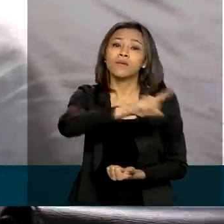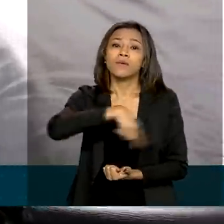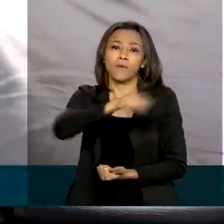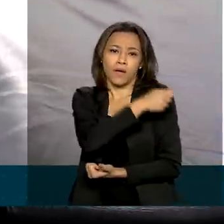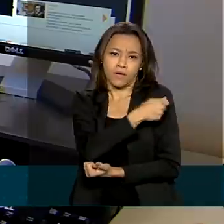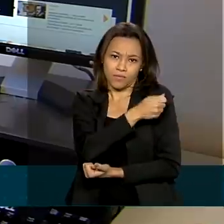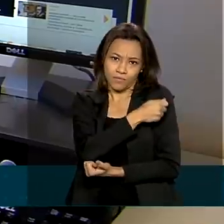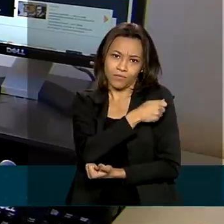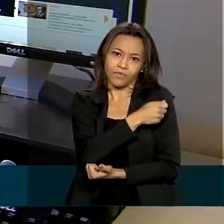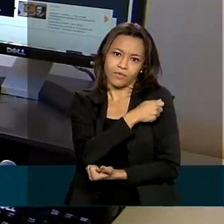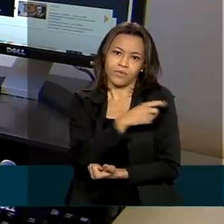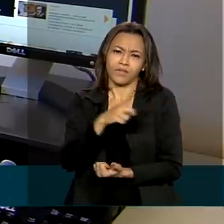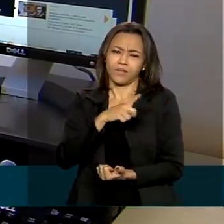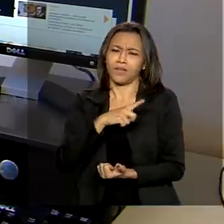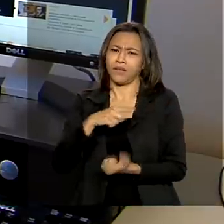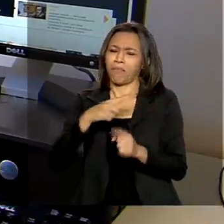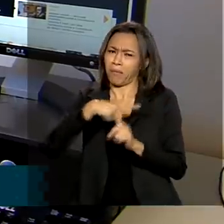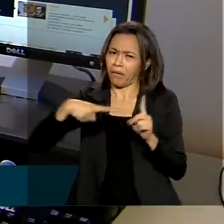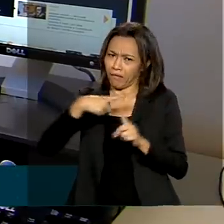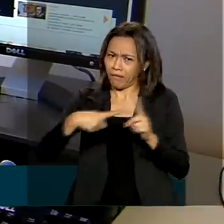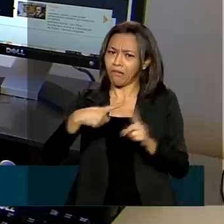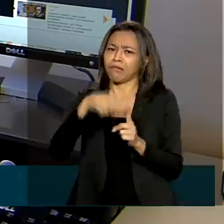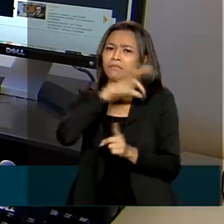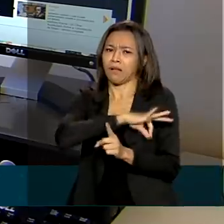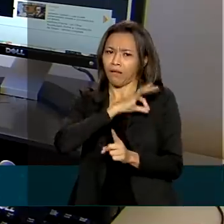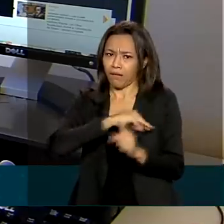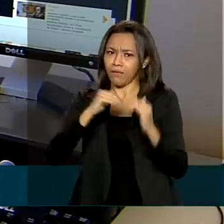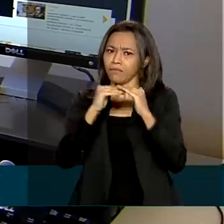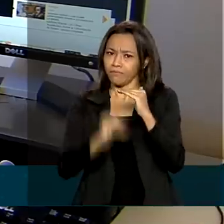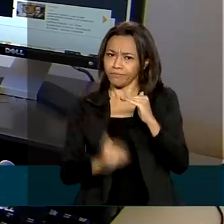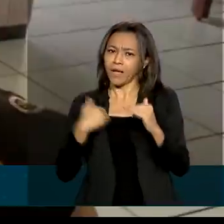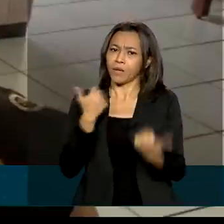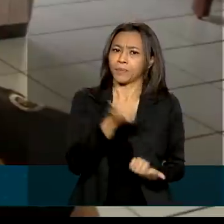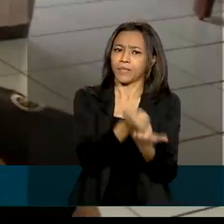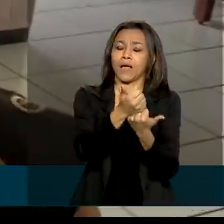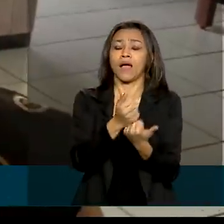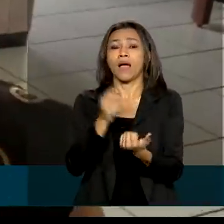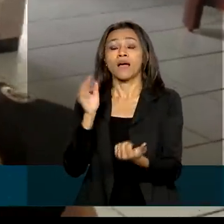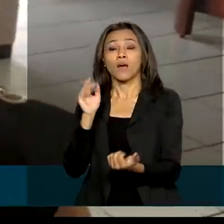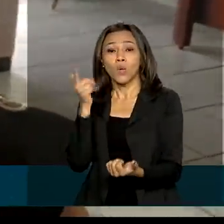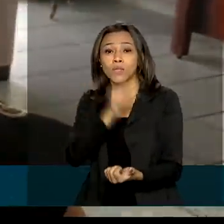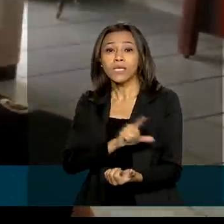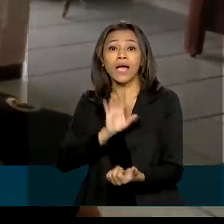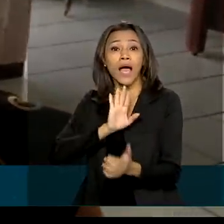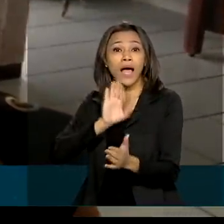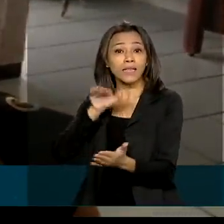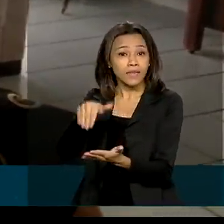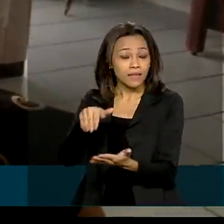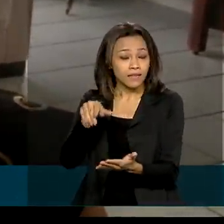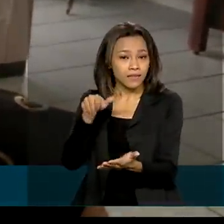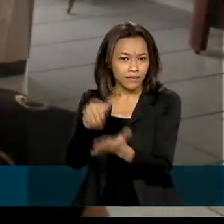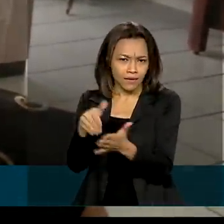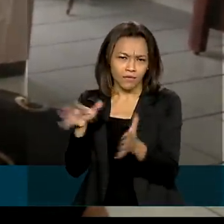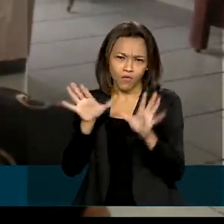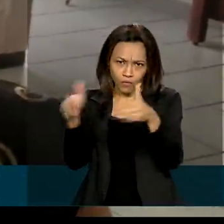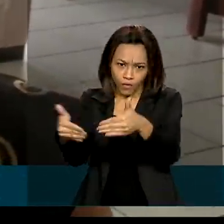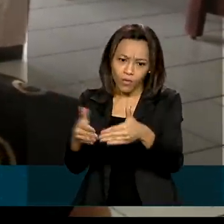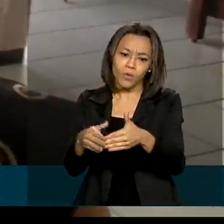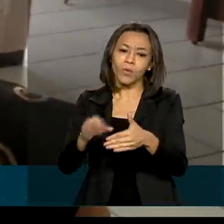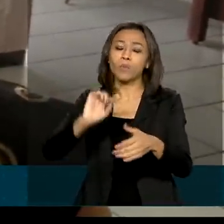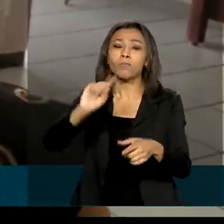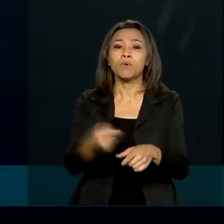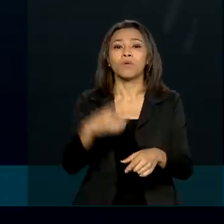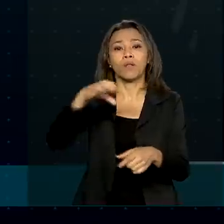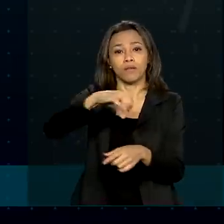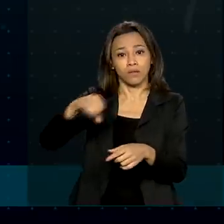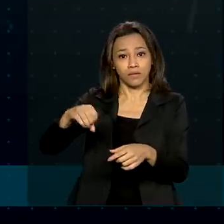salário mínimo. Mas a iniciativa tem a meta de alcançar até 900 mil estudantes com renda de até um salário